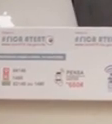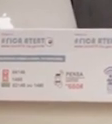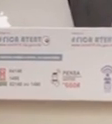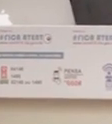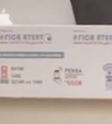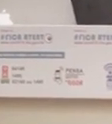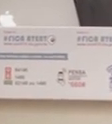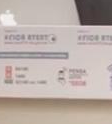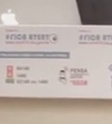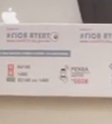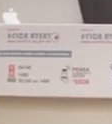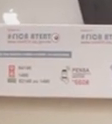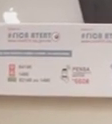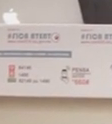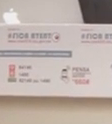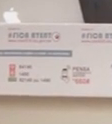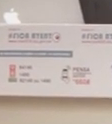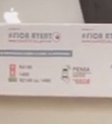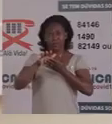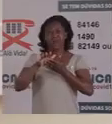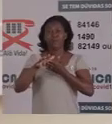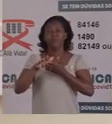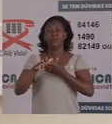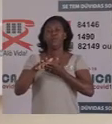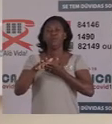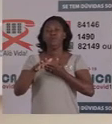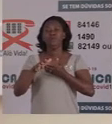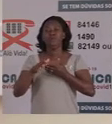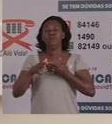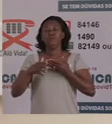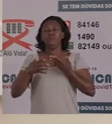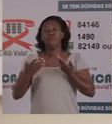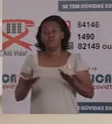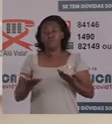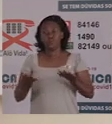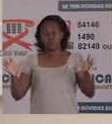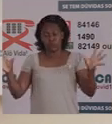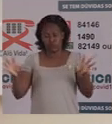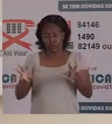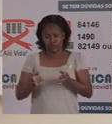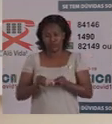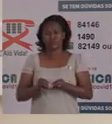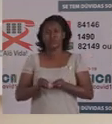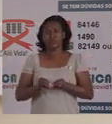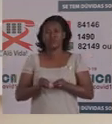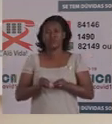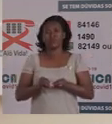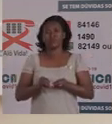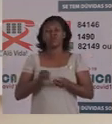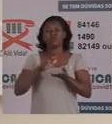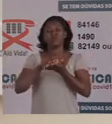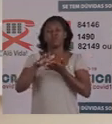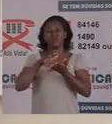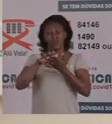Eu pediria, por favor, o slide seguinte. Este é o sumário daquilo que eu vou apresentar.